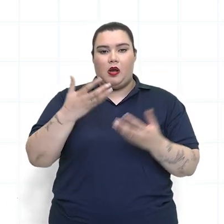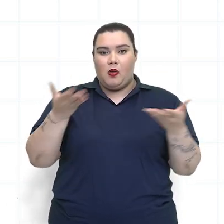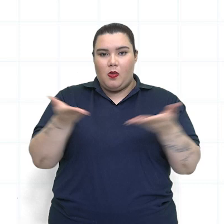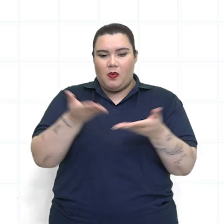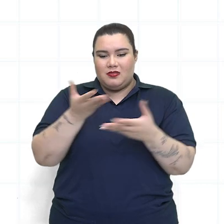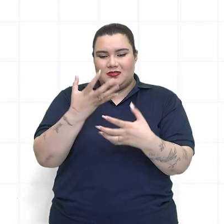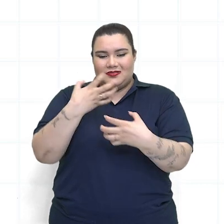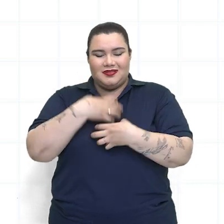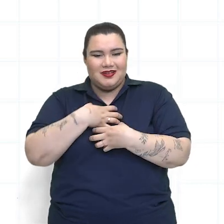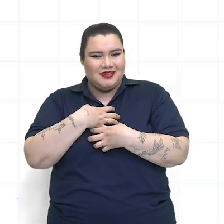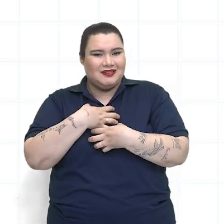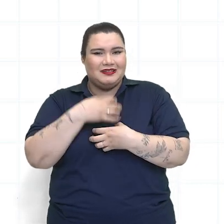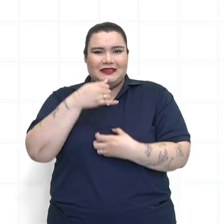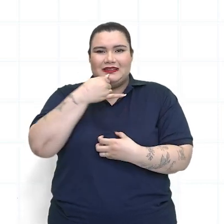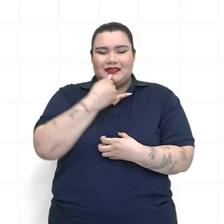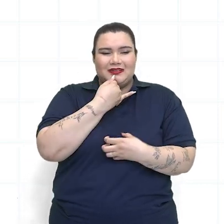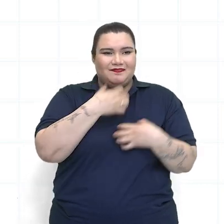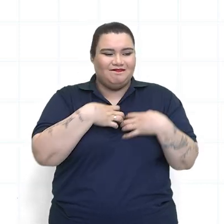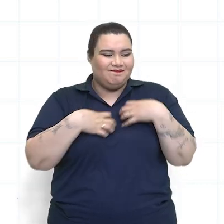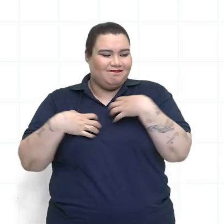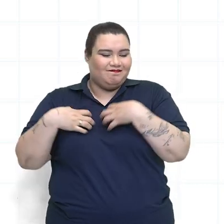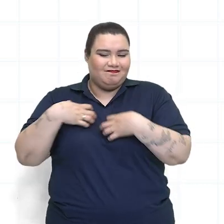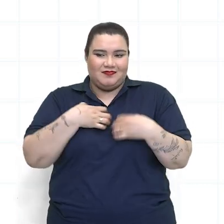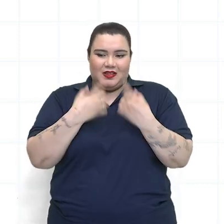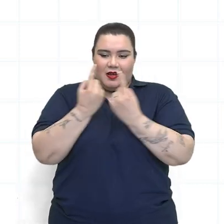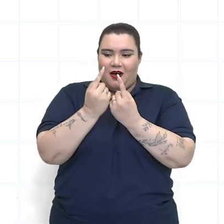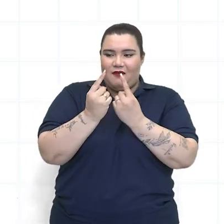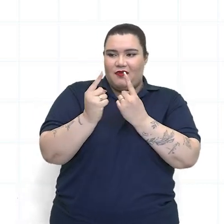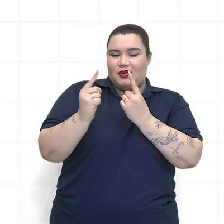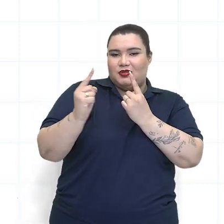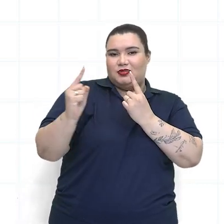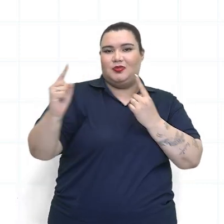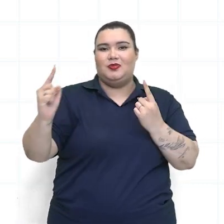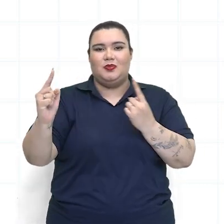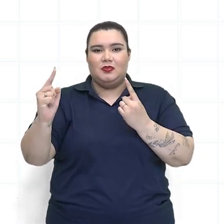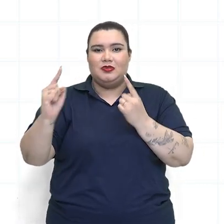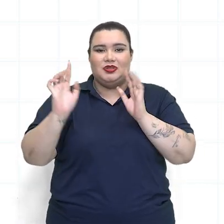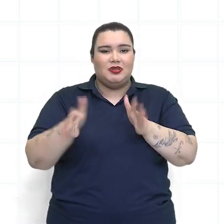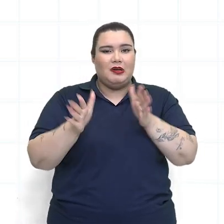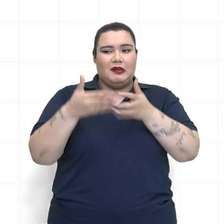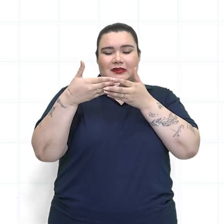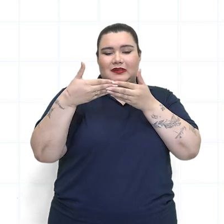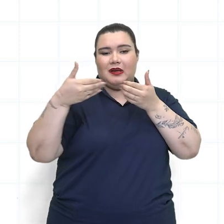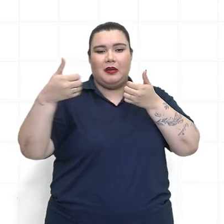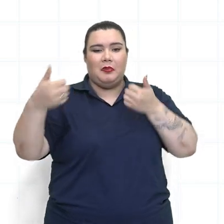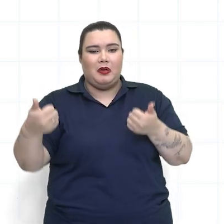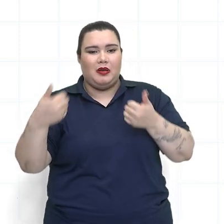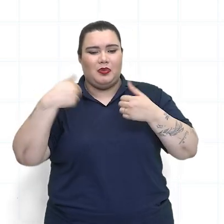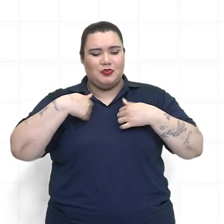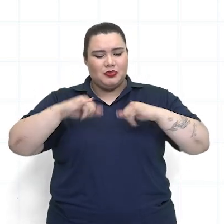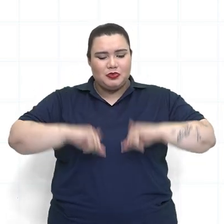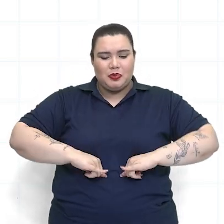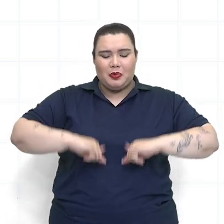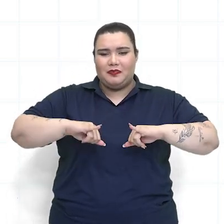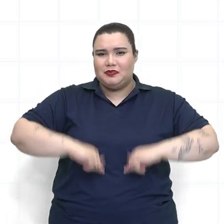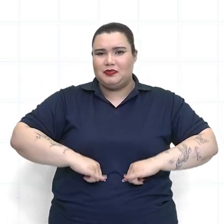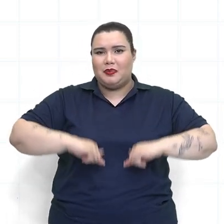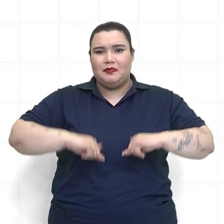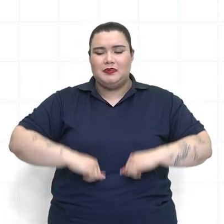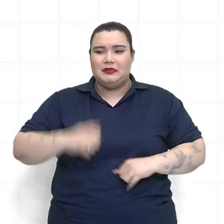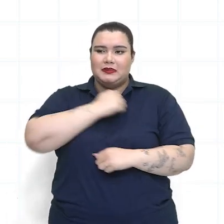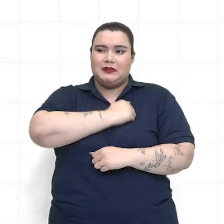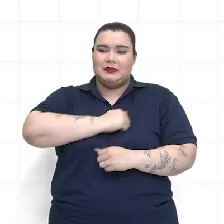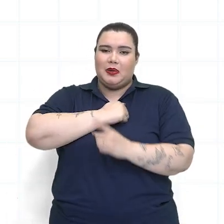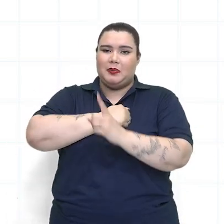estar aqui, sem seu perfume, porque já sei que te perdi. E, entre outras coisas, eu choro